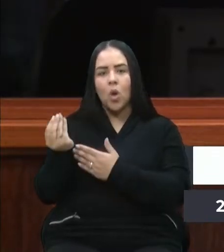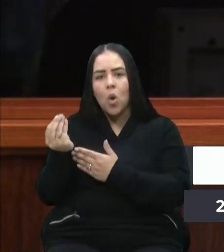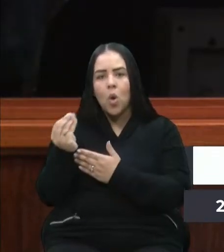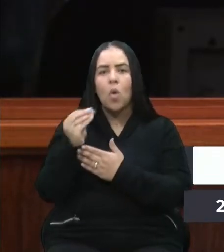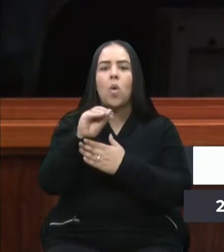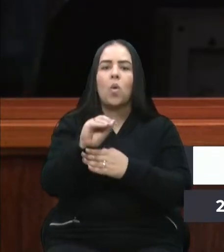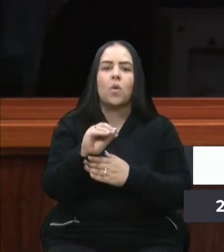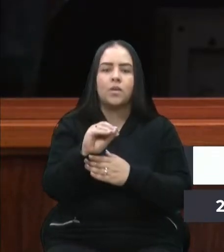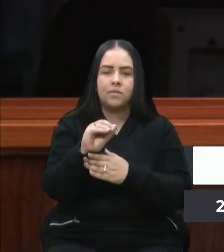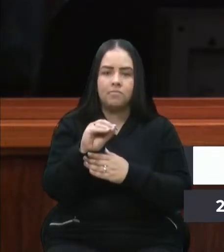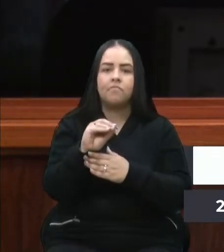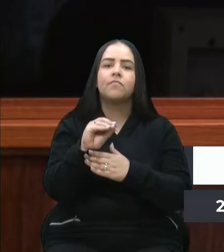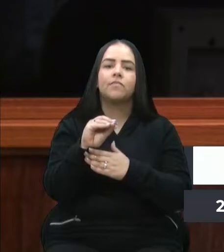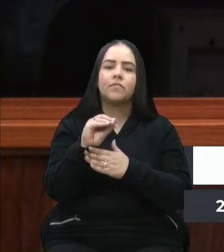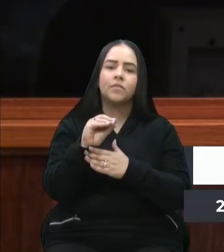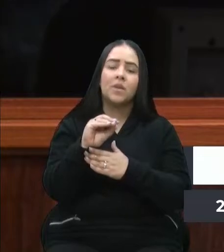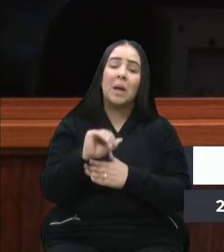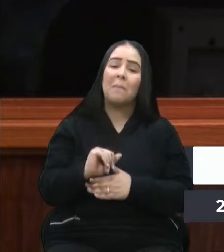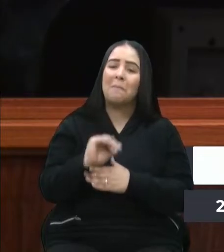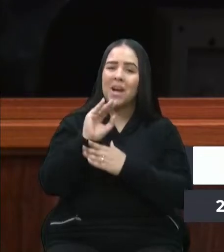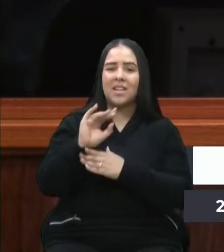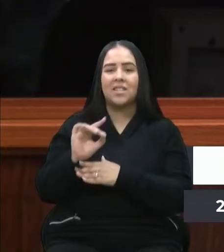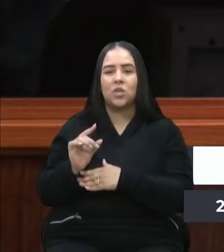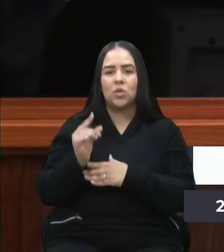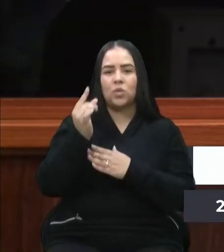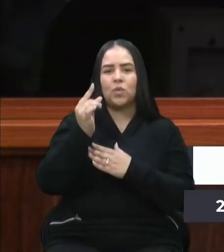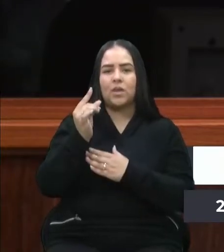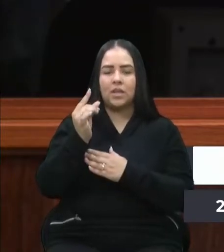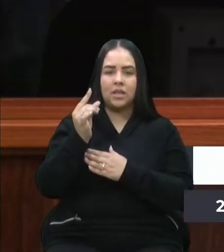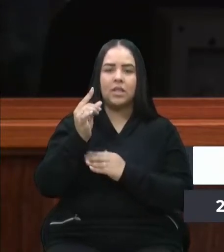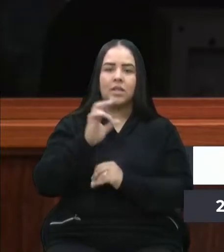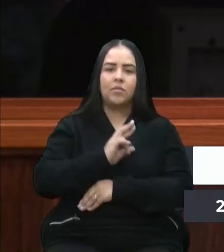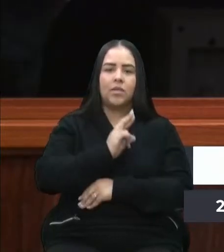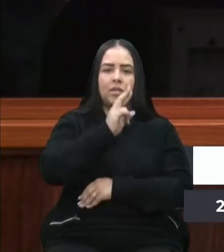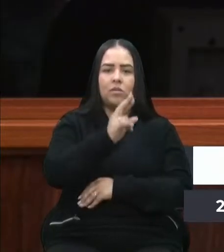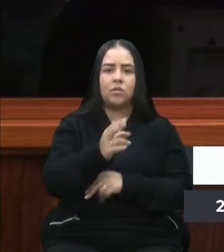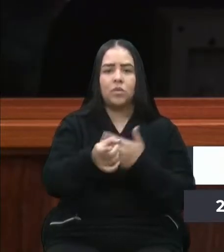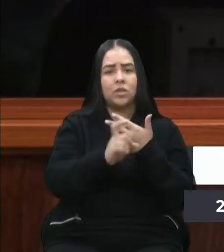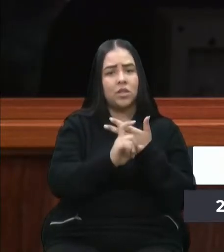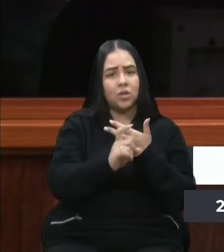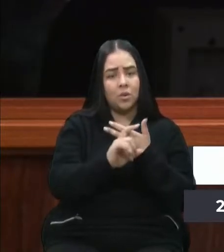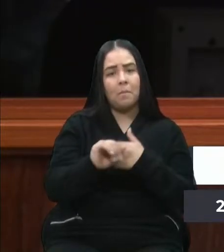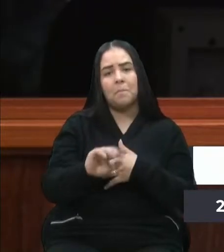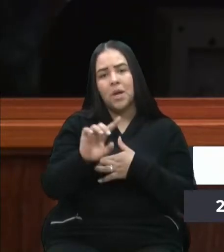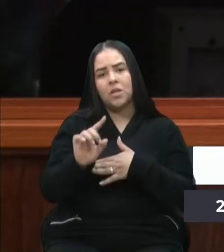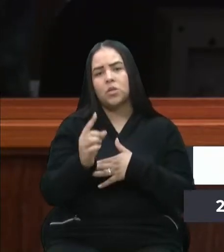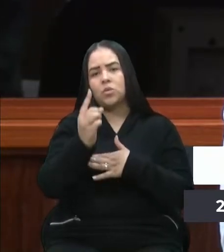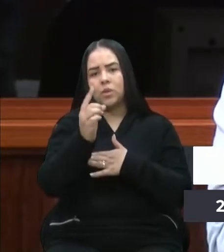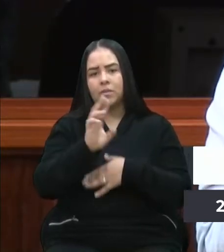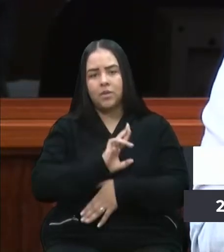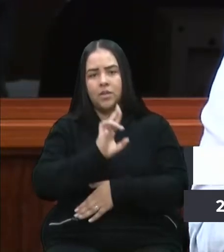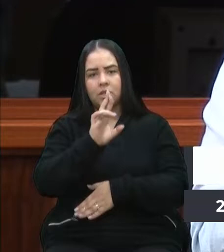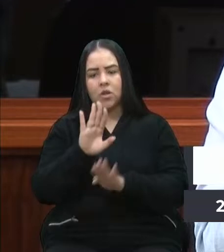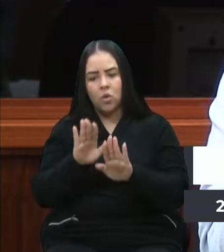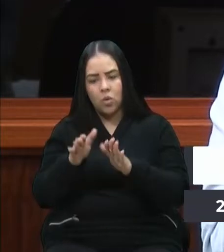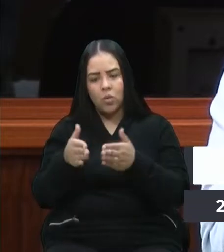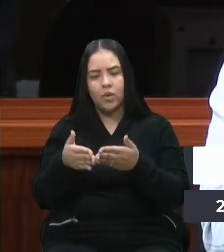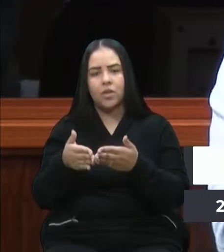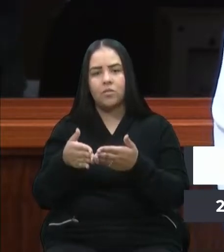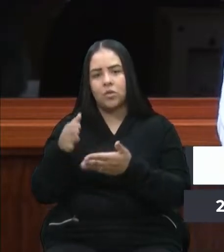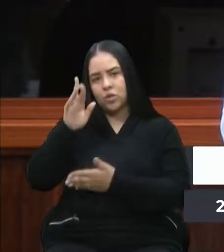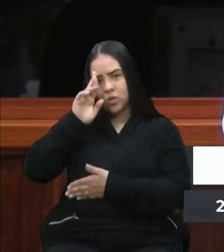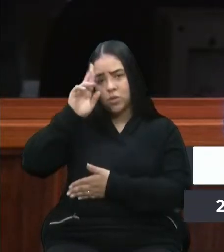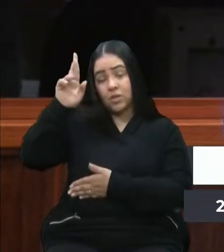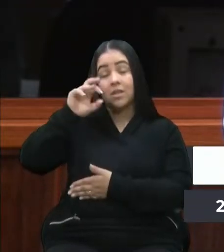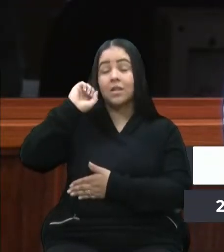tenha um acréscimo de mais um representante do executivo e mais uma representação da comissão de diretoras,